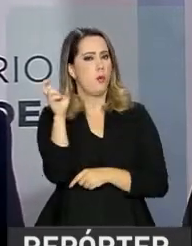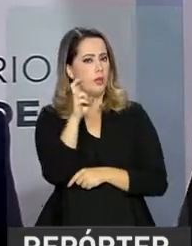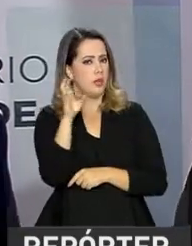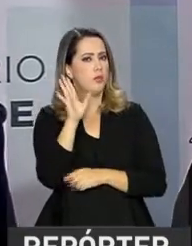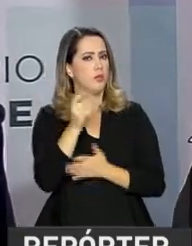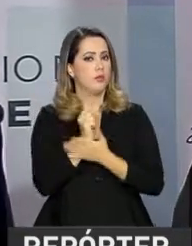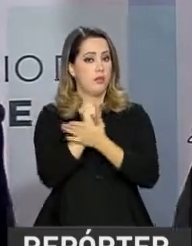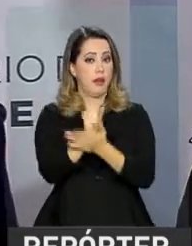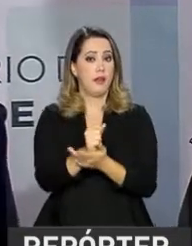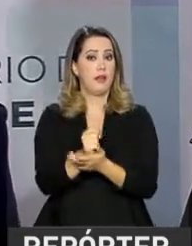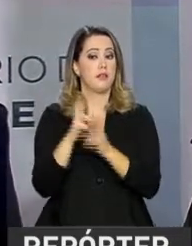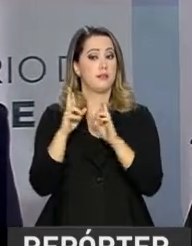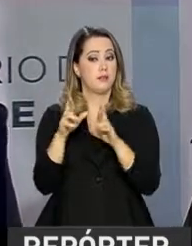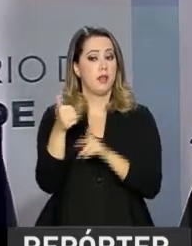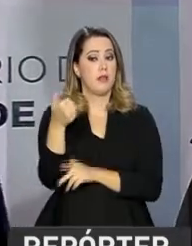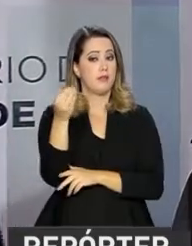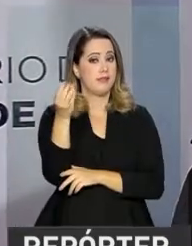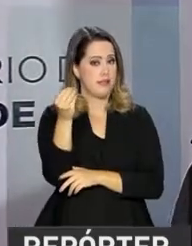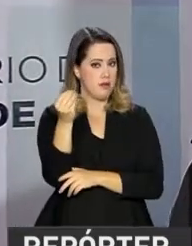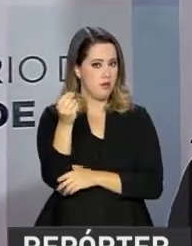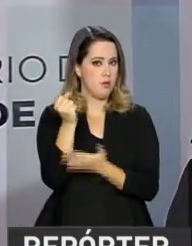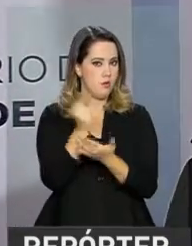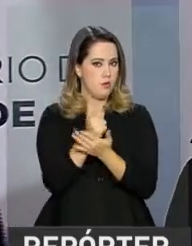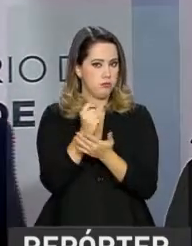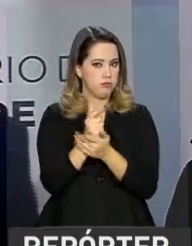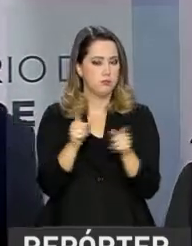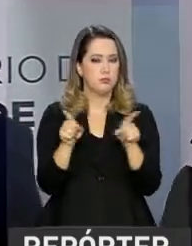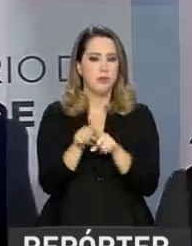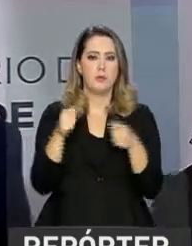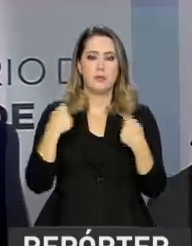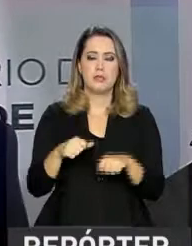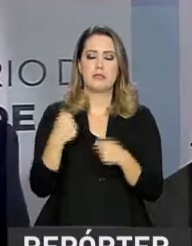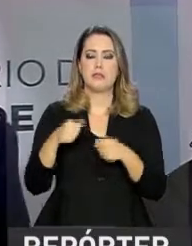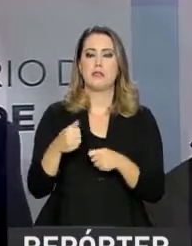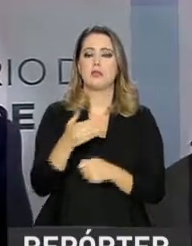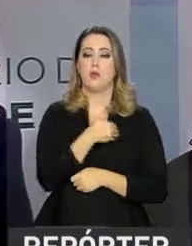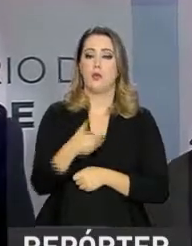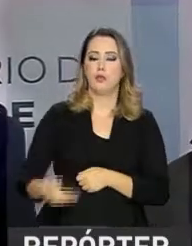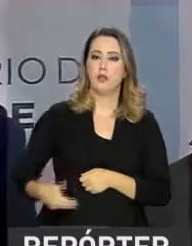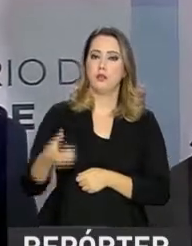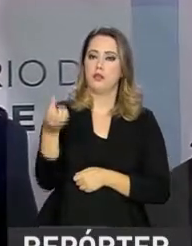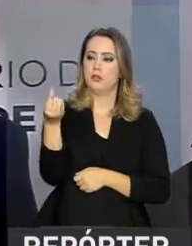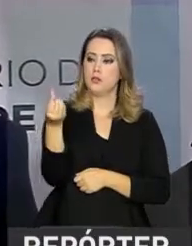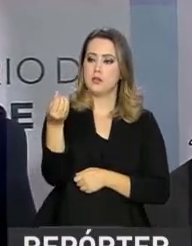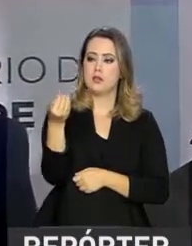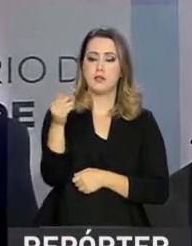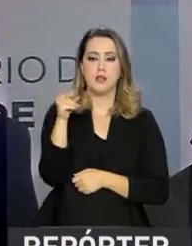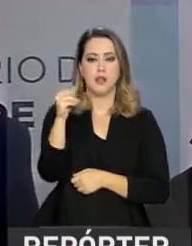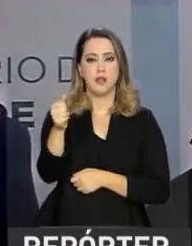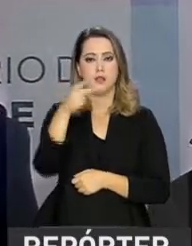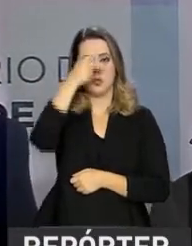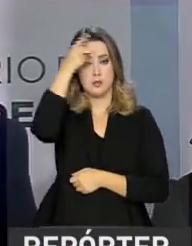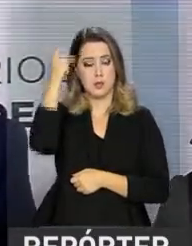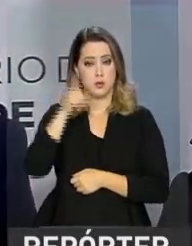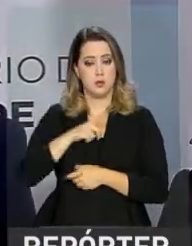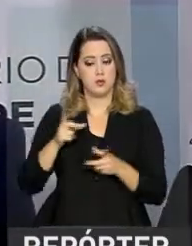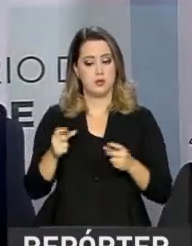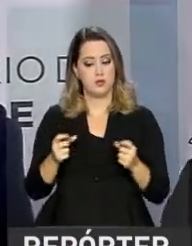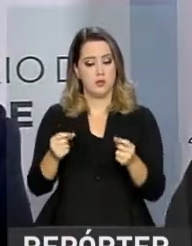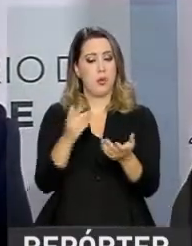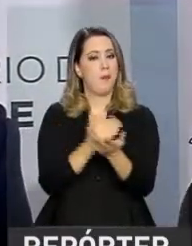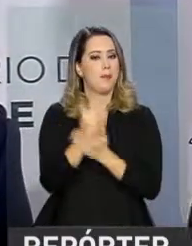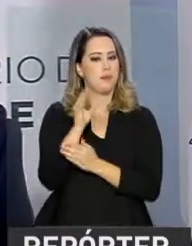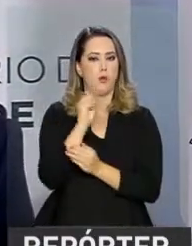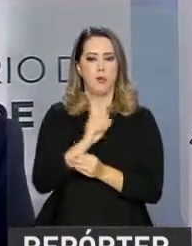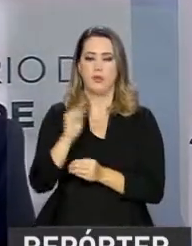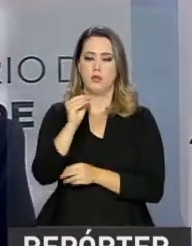é estruturar o governo para cumprir a lei dos 60 dias que determina que toda pessoa diagnosticada com câncer tem que iniciar